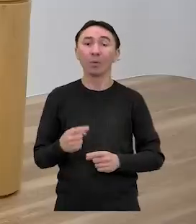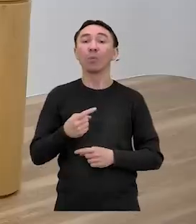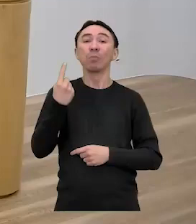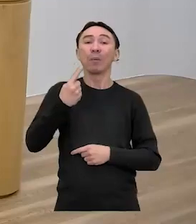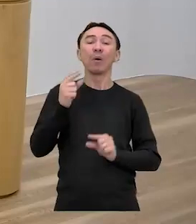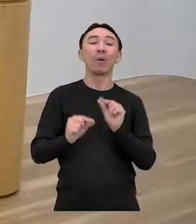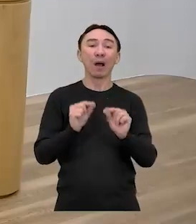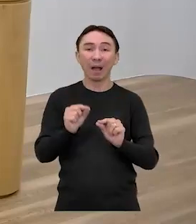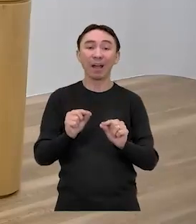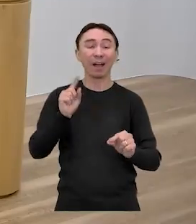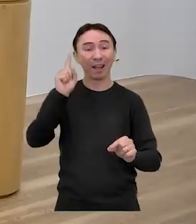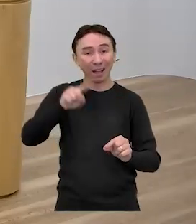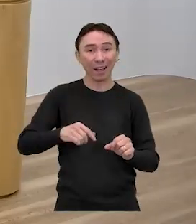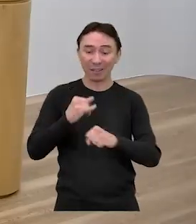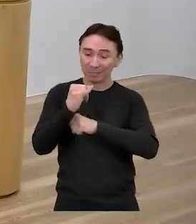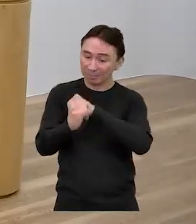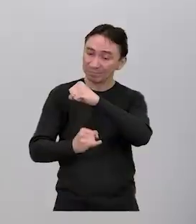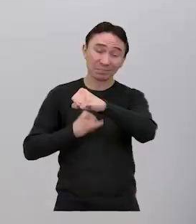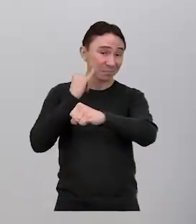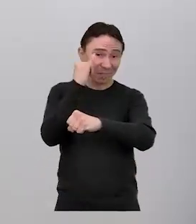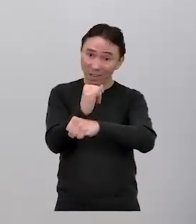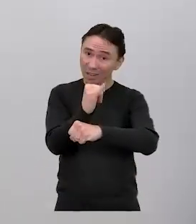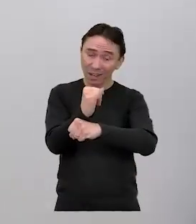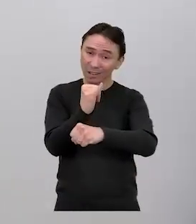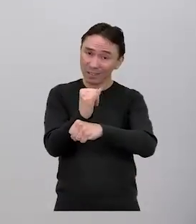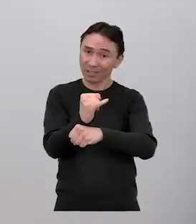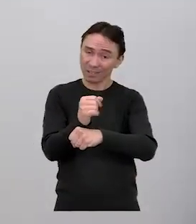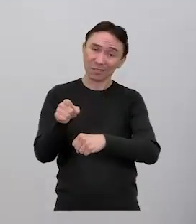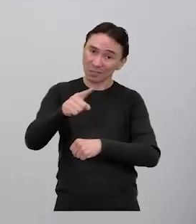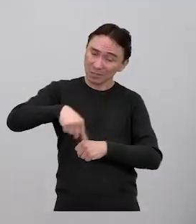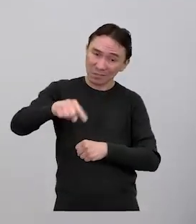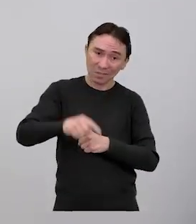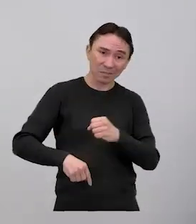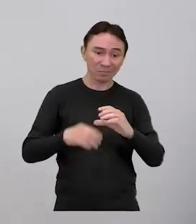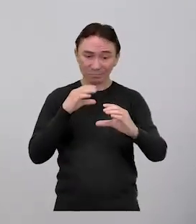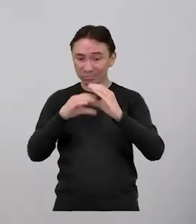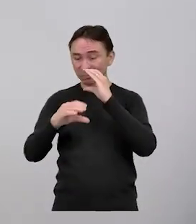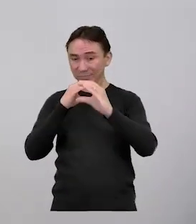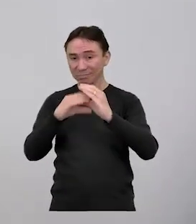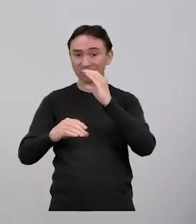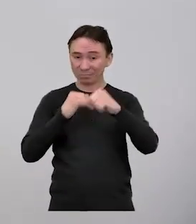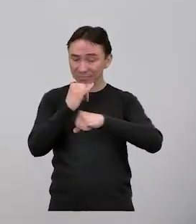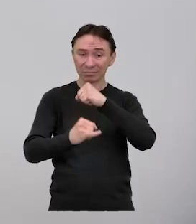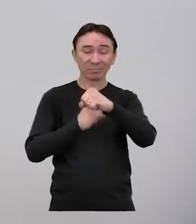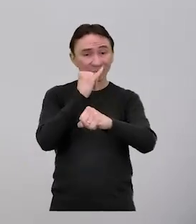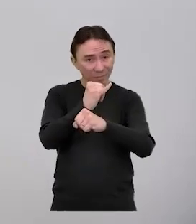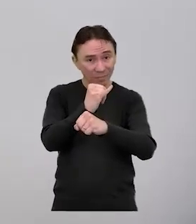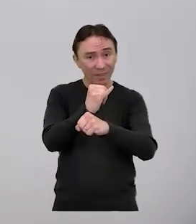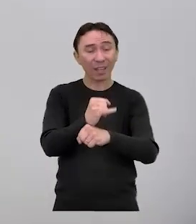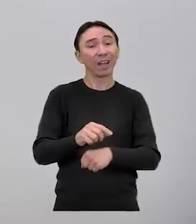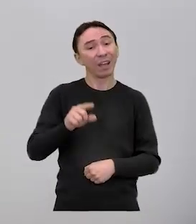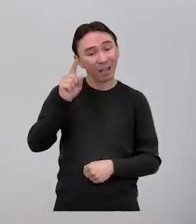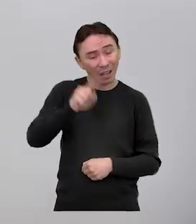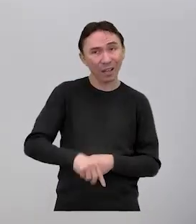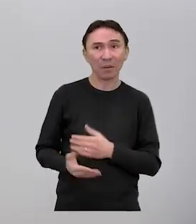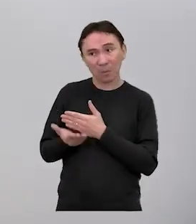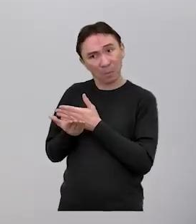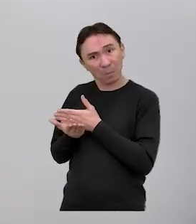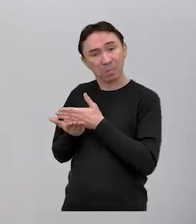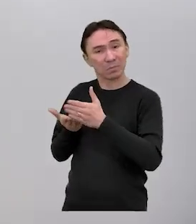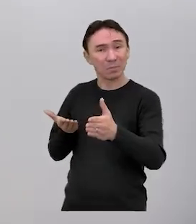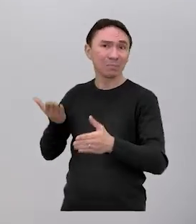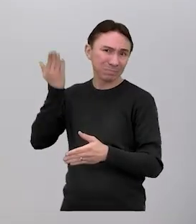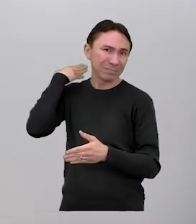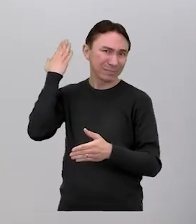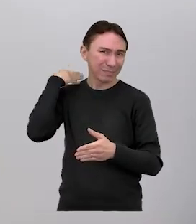é a internet, né, essa comunicação online. Isso começou a ser desenvolvido lá nos anos 40,